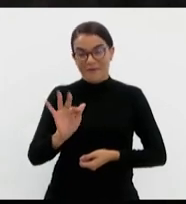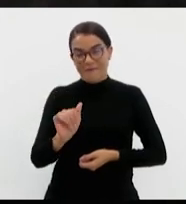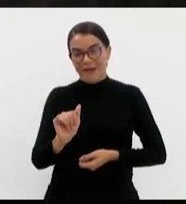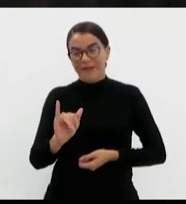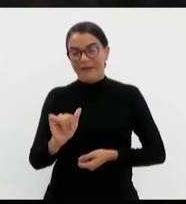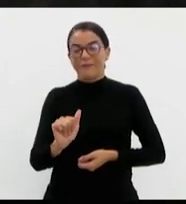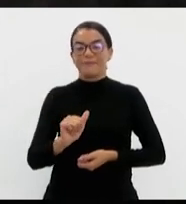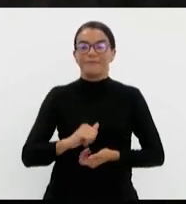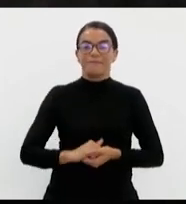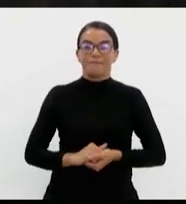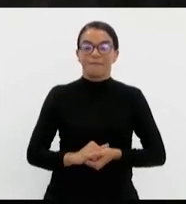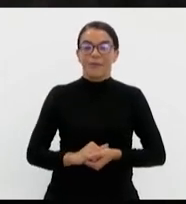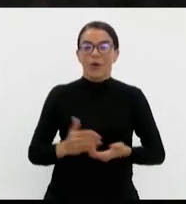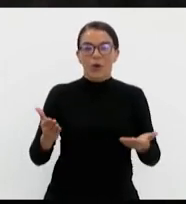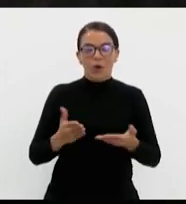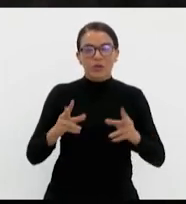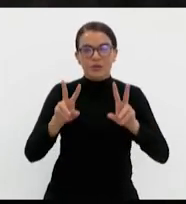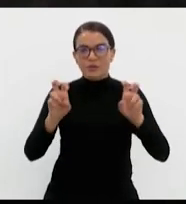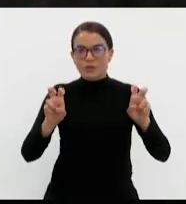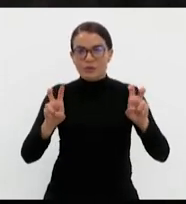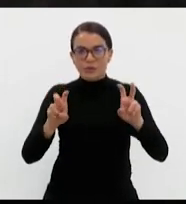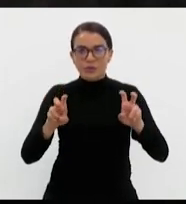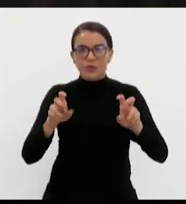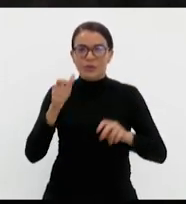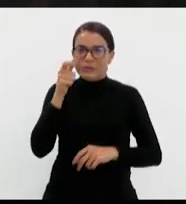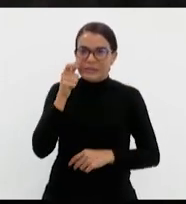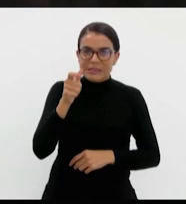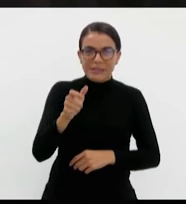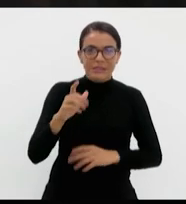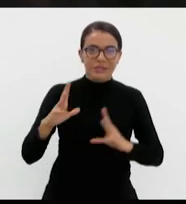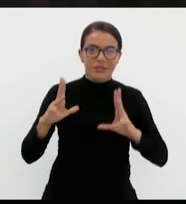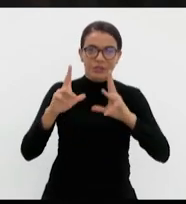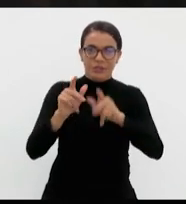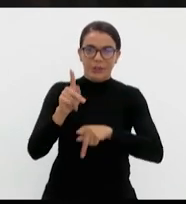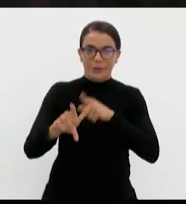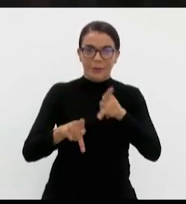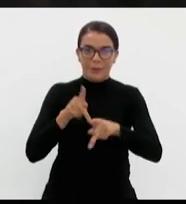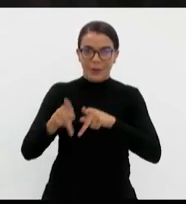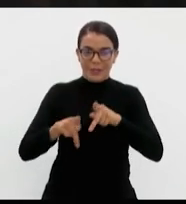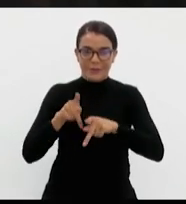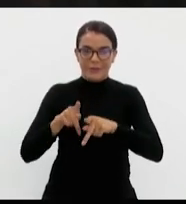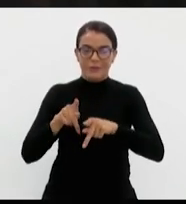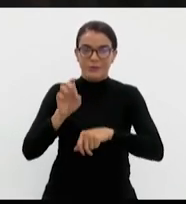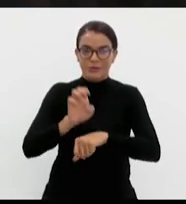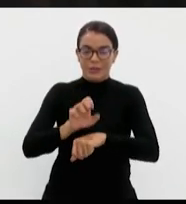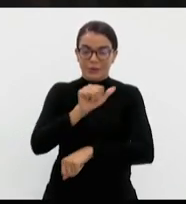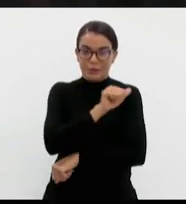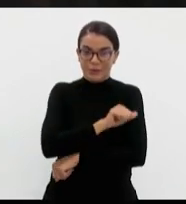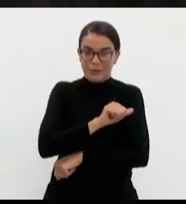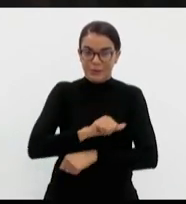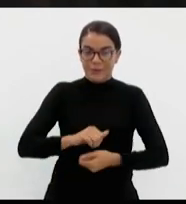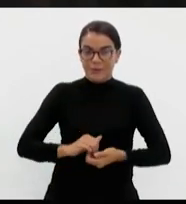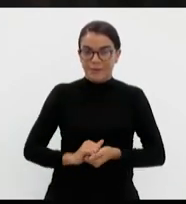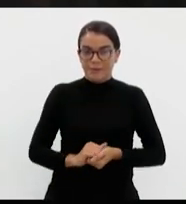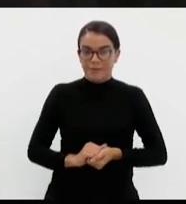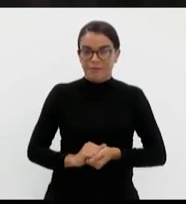respeito a toda a população fluminense. É a pífia